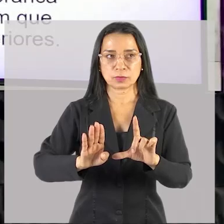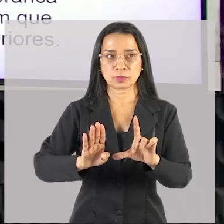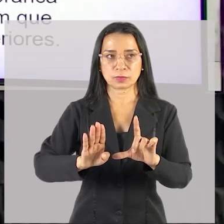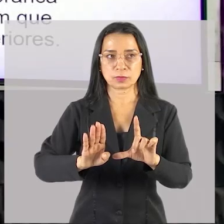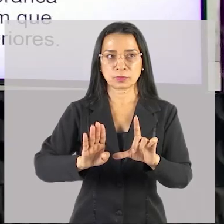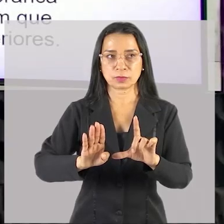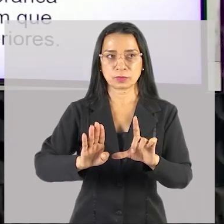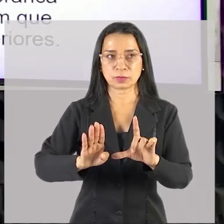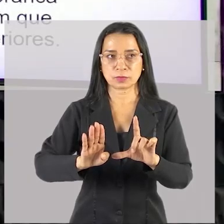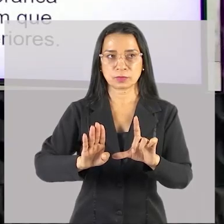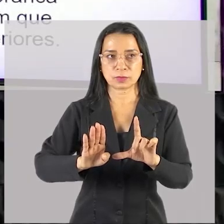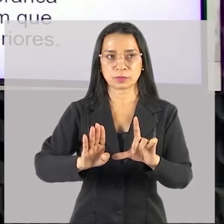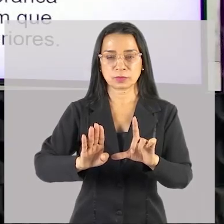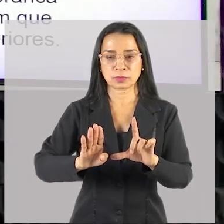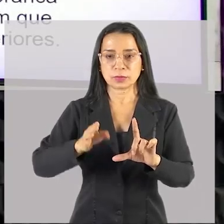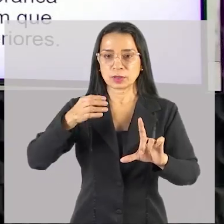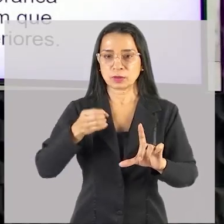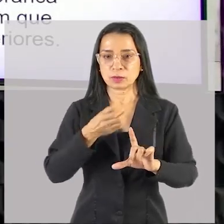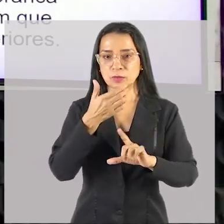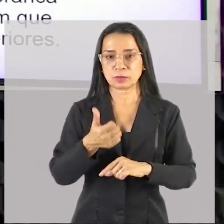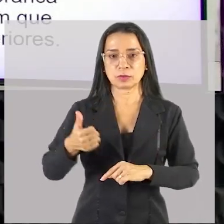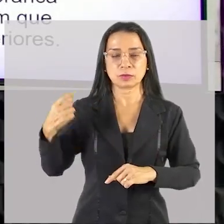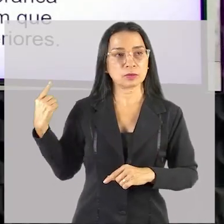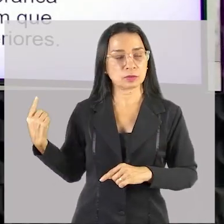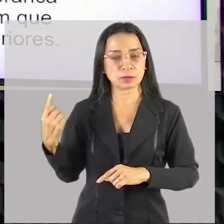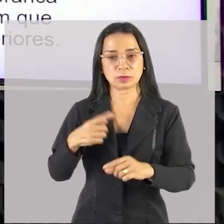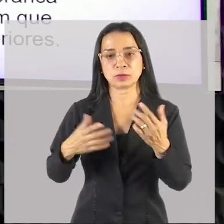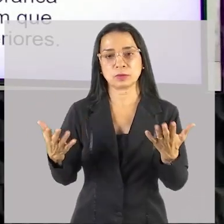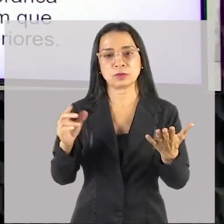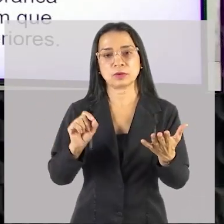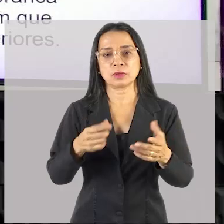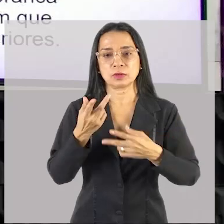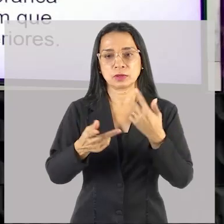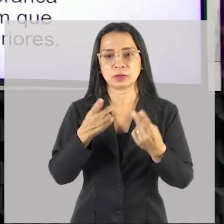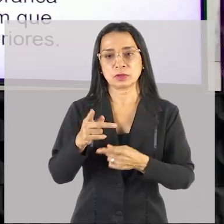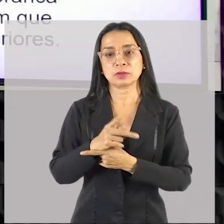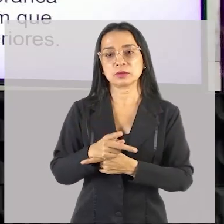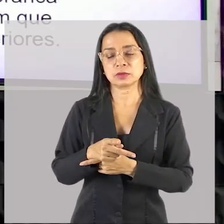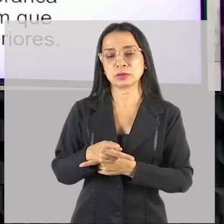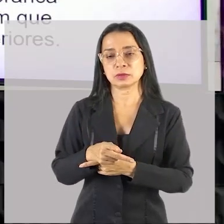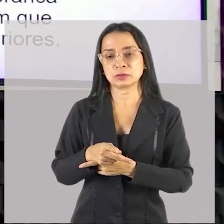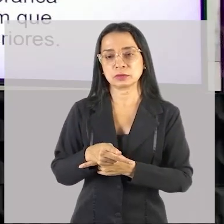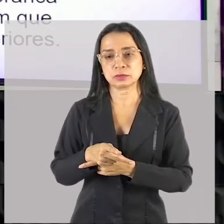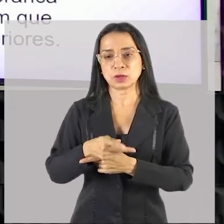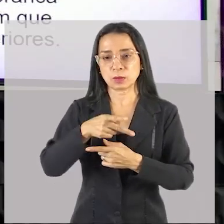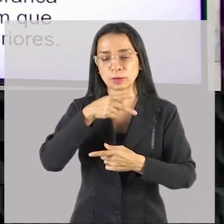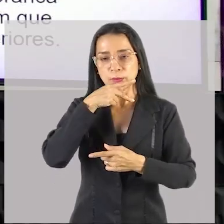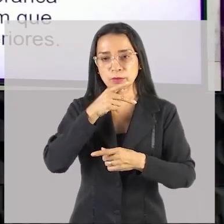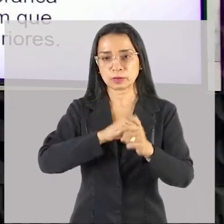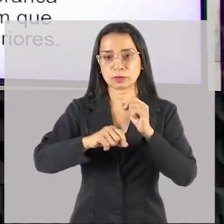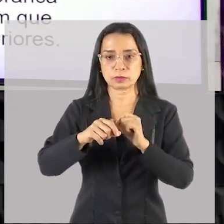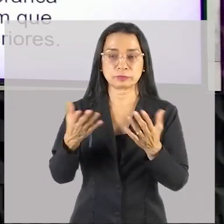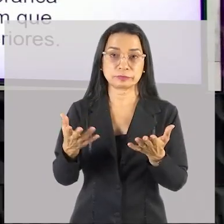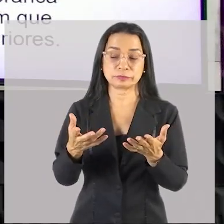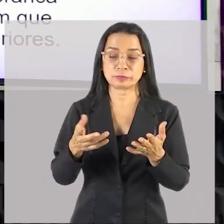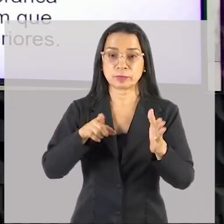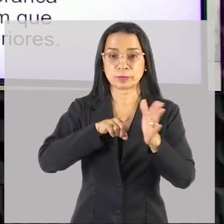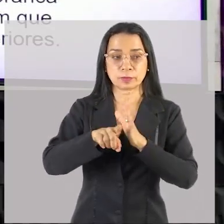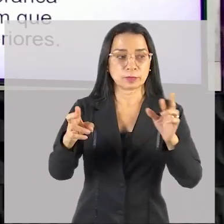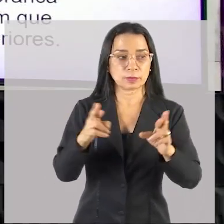ocupar do pensamento filosófico. Né? E para isso ele não pode se ocupar dos serviços braçais. Então,